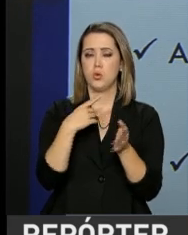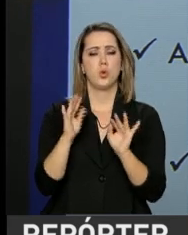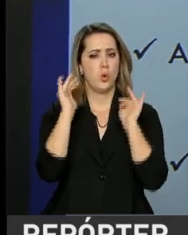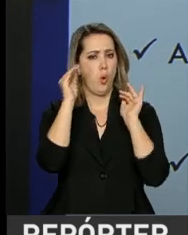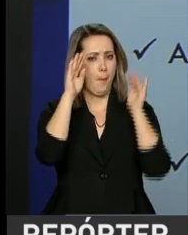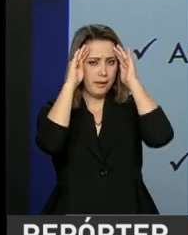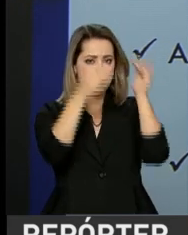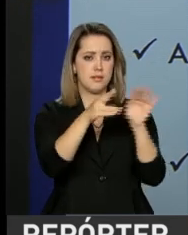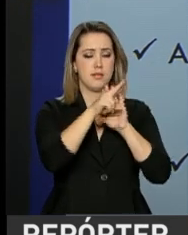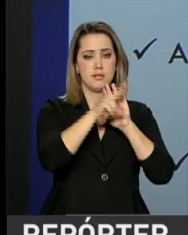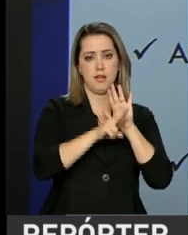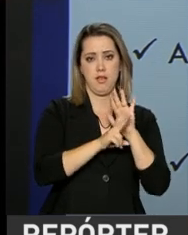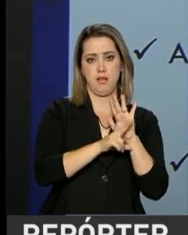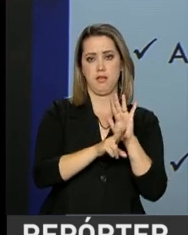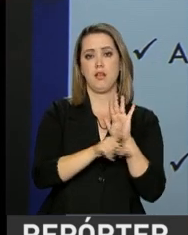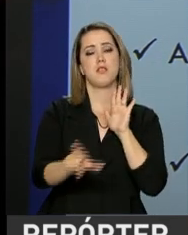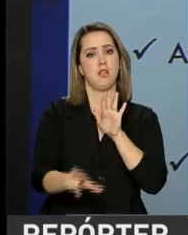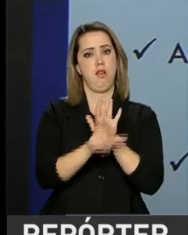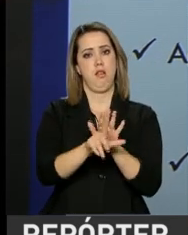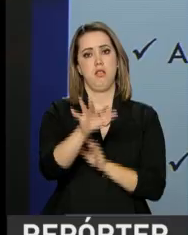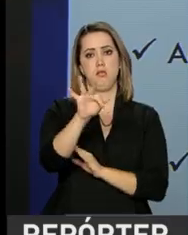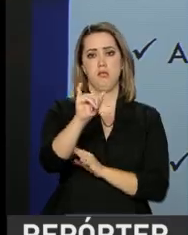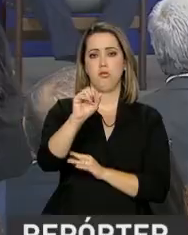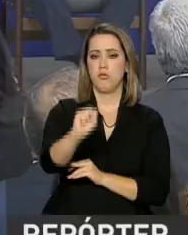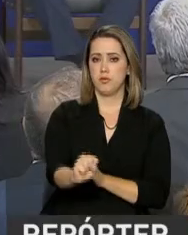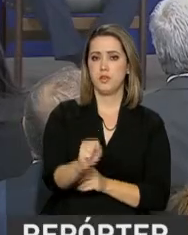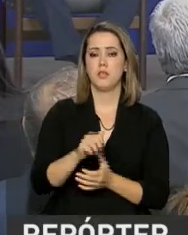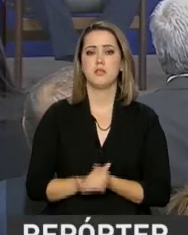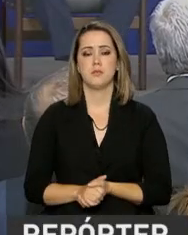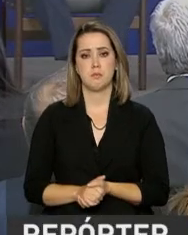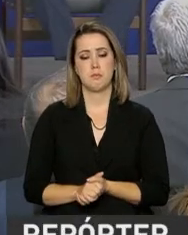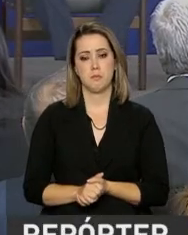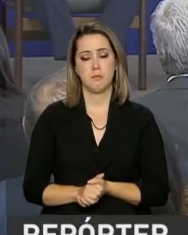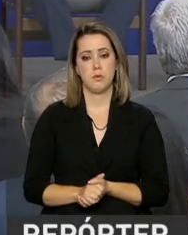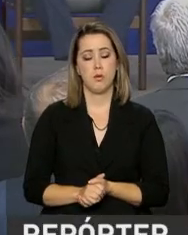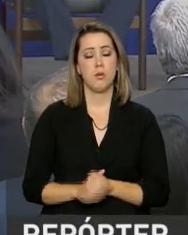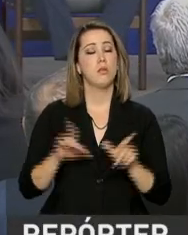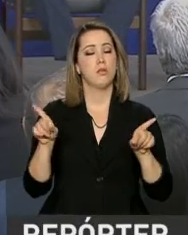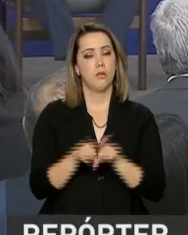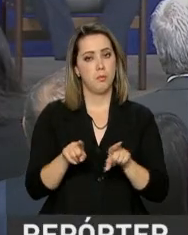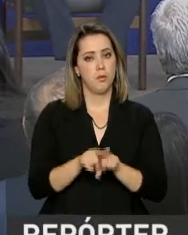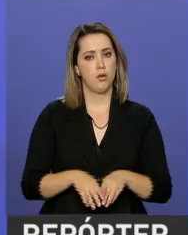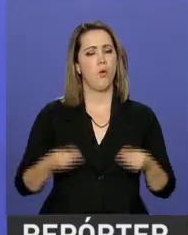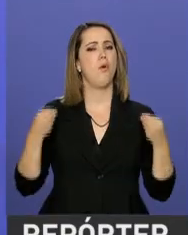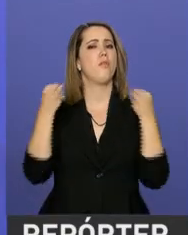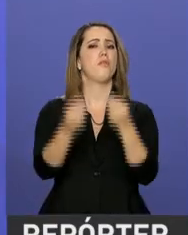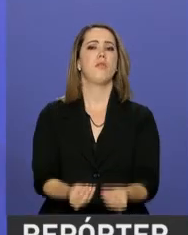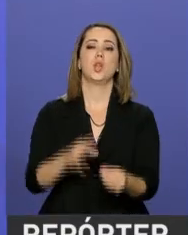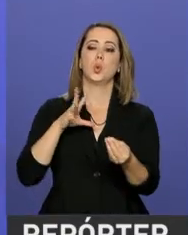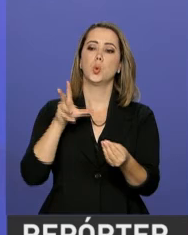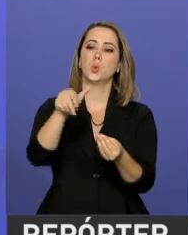estabelecidas pelo próprio programa e com uma oferta global